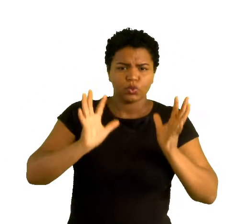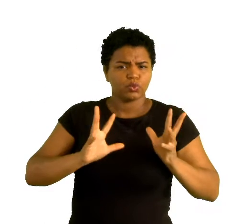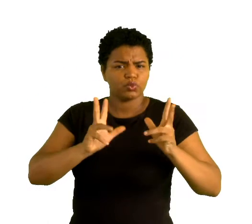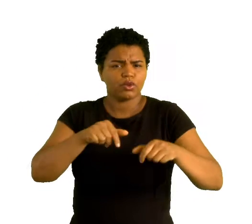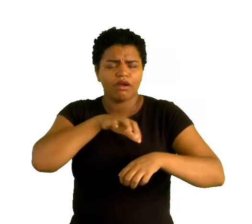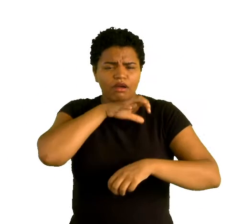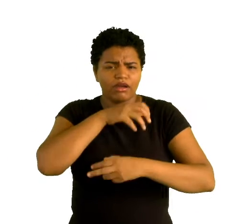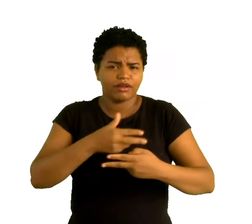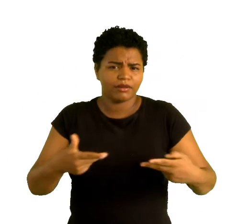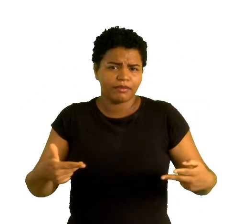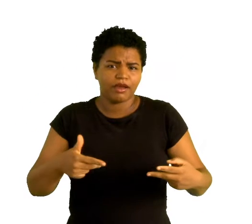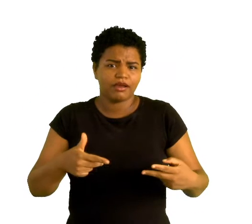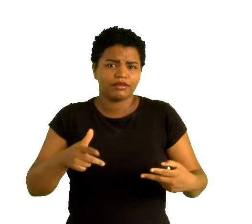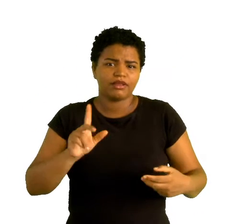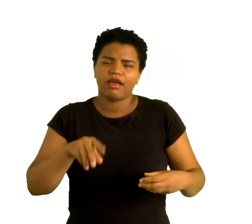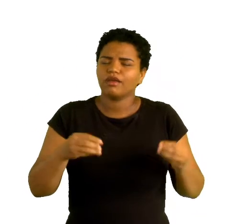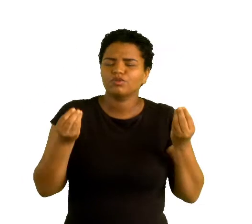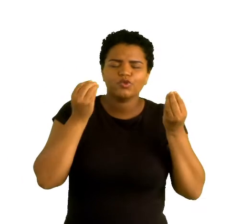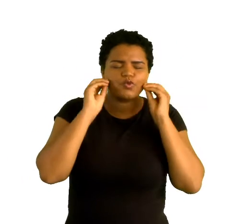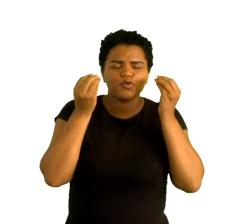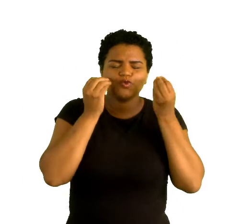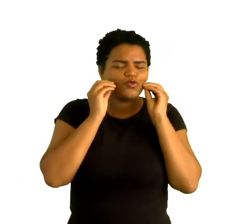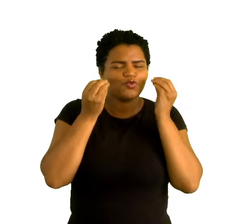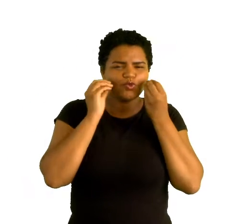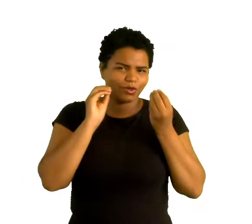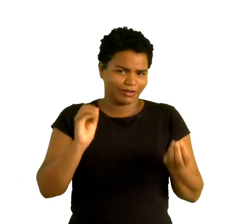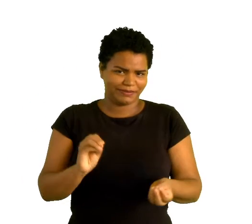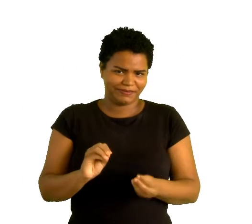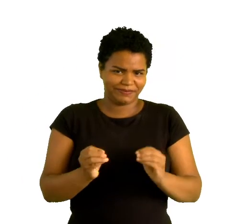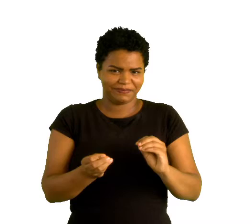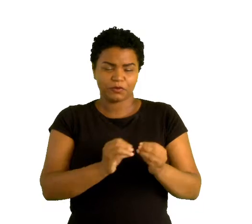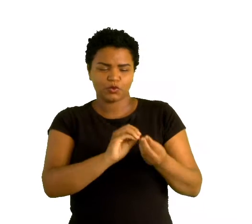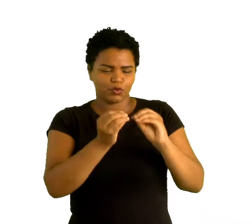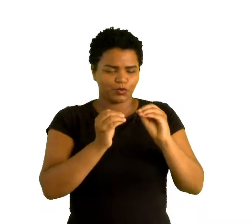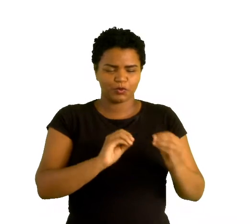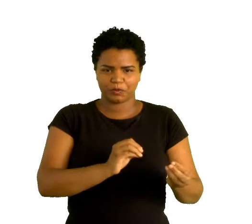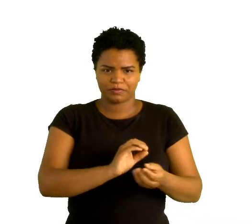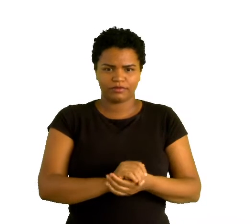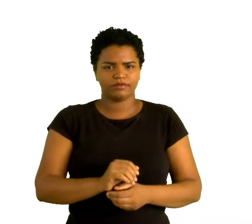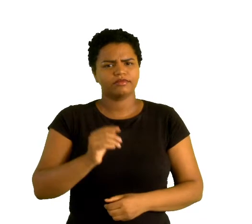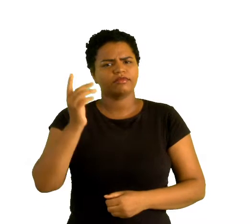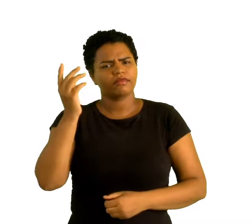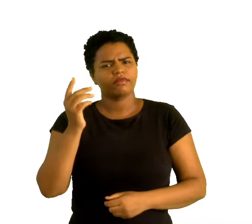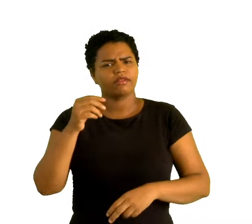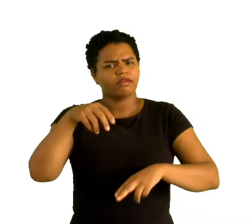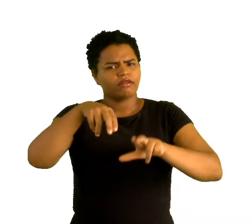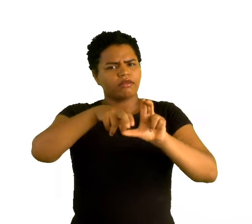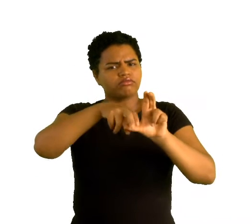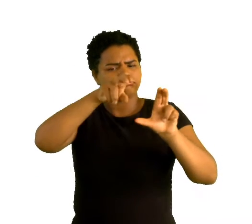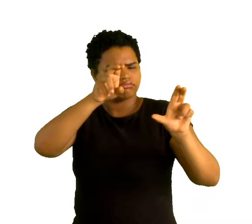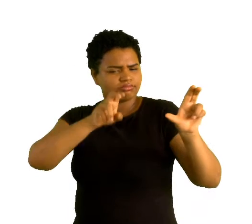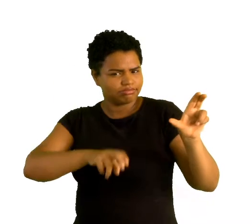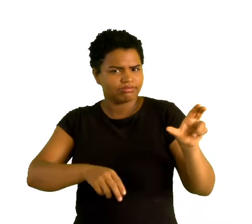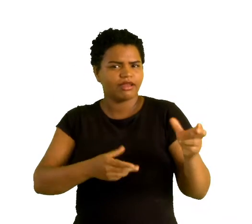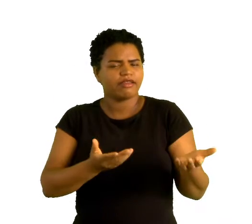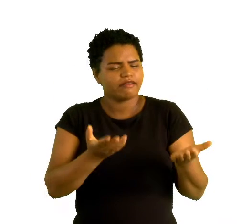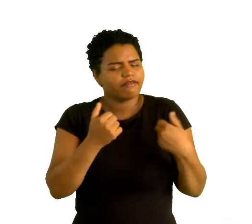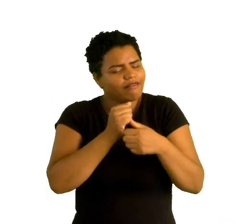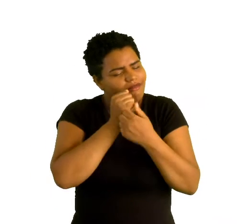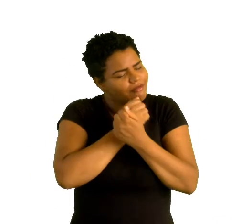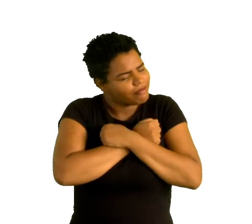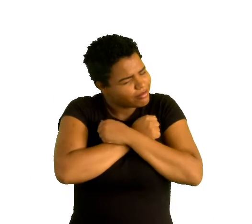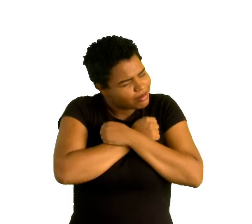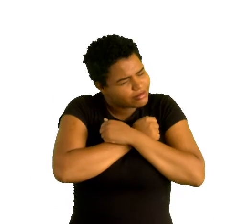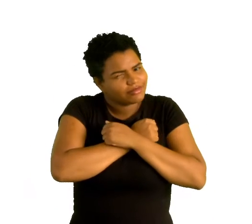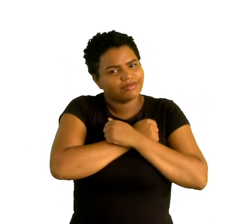andam agora aos beijos. Desça e venha receber o meu abraço